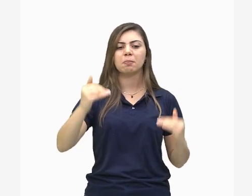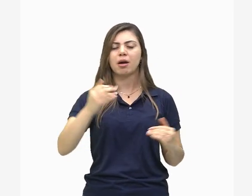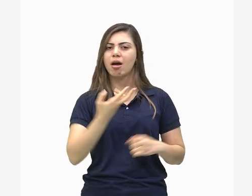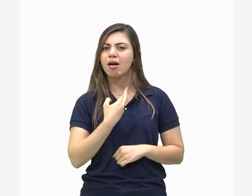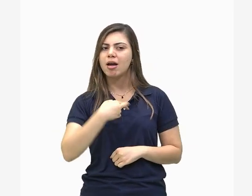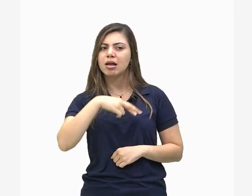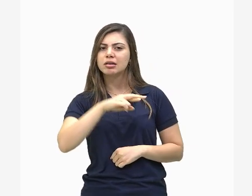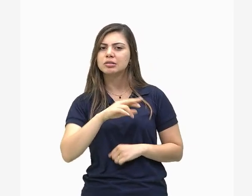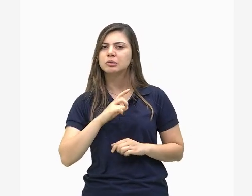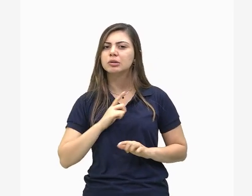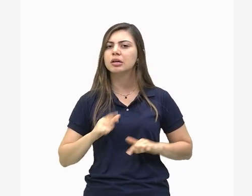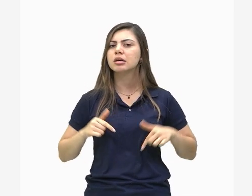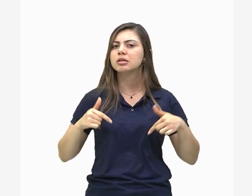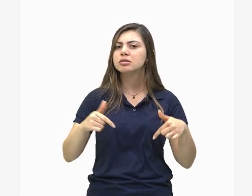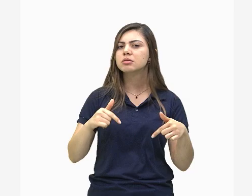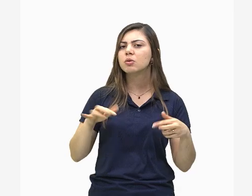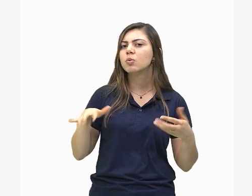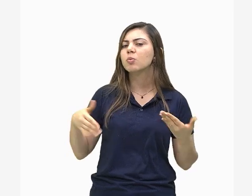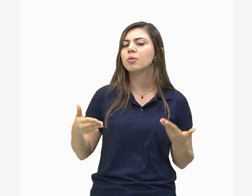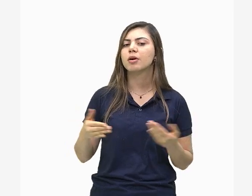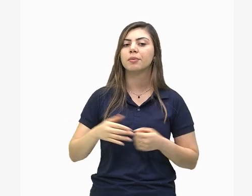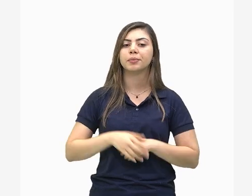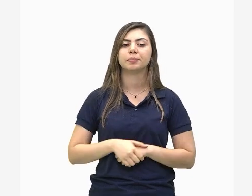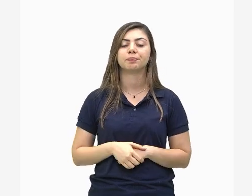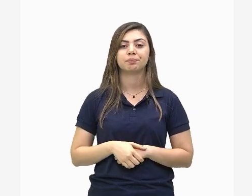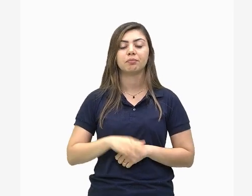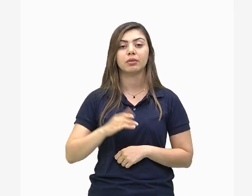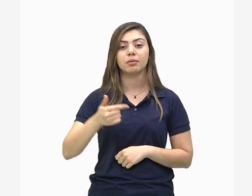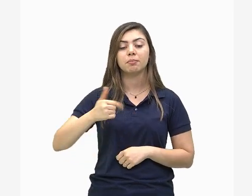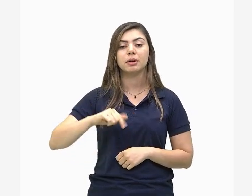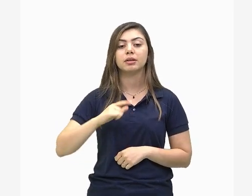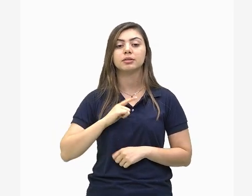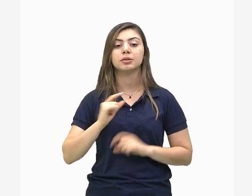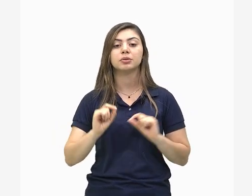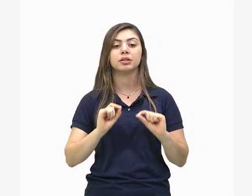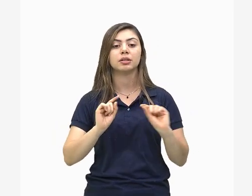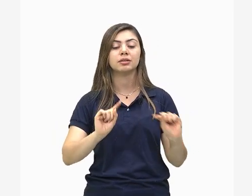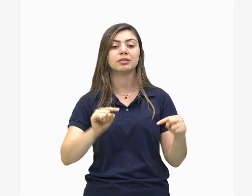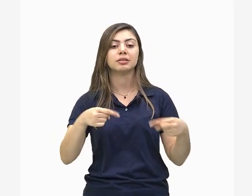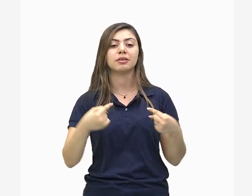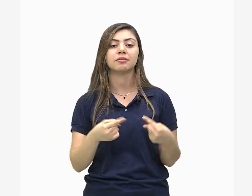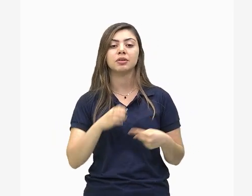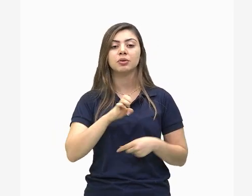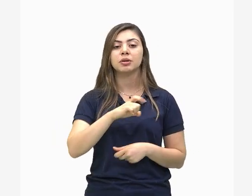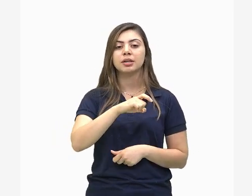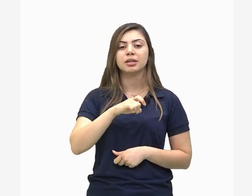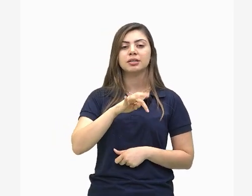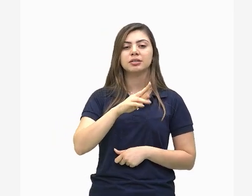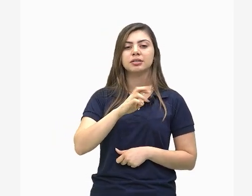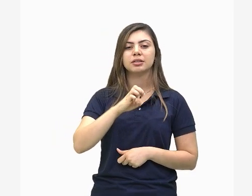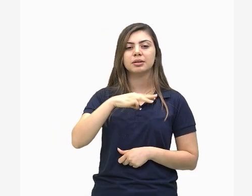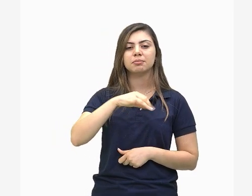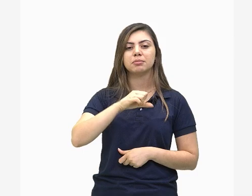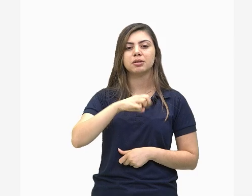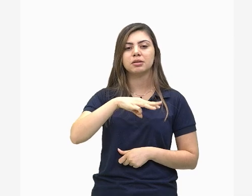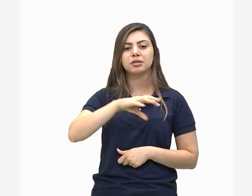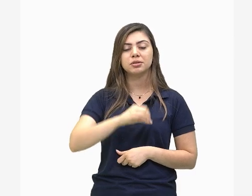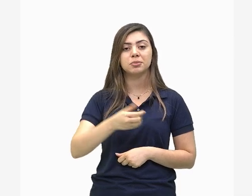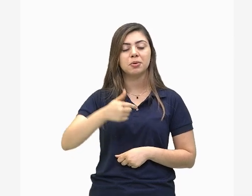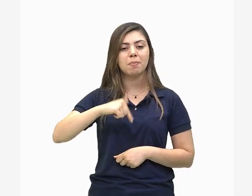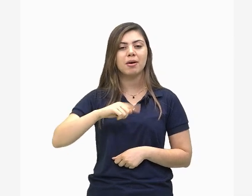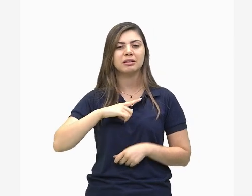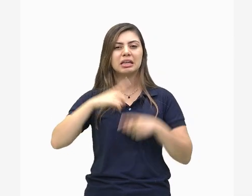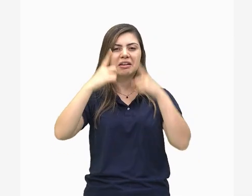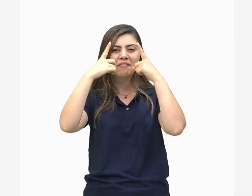comportam. Também um outro desafio é a questão do extremismo, o extremismo religioso, a violência que